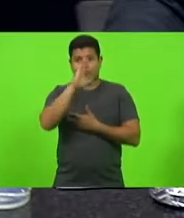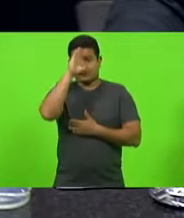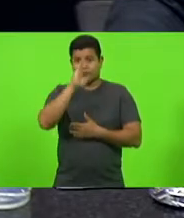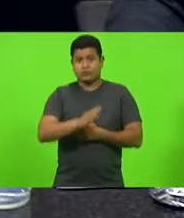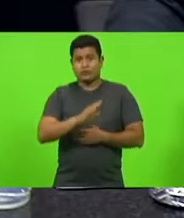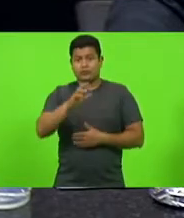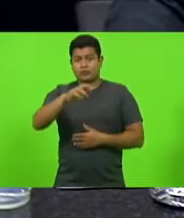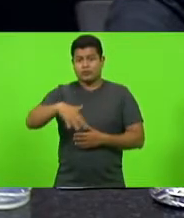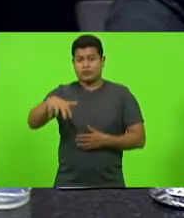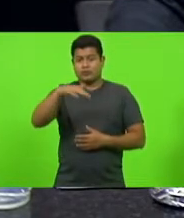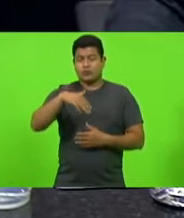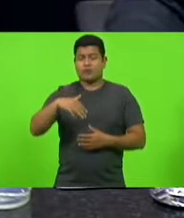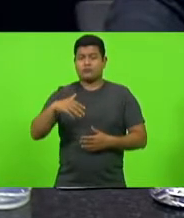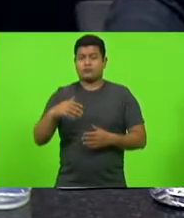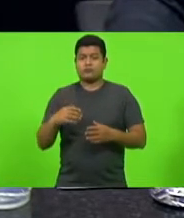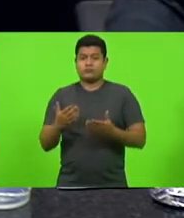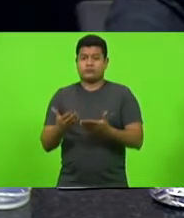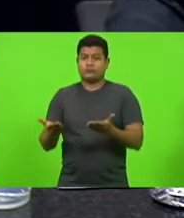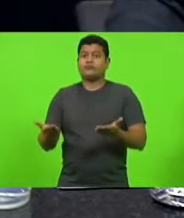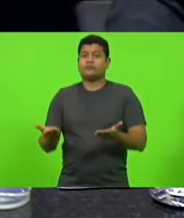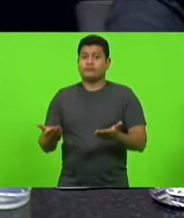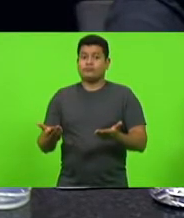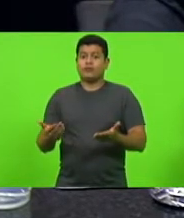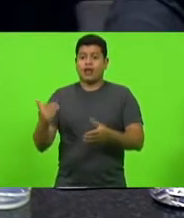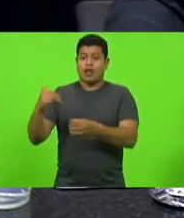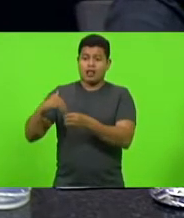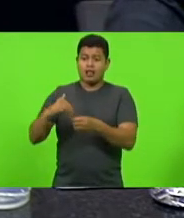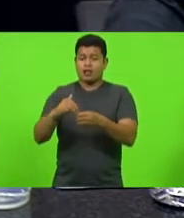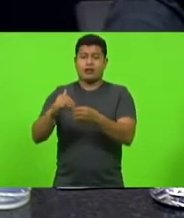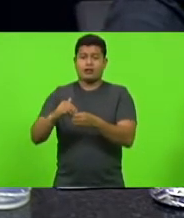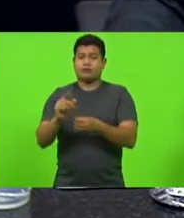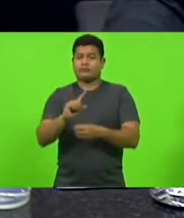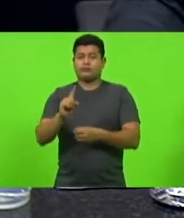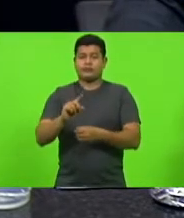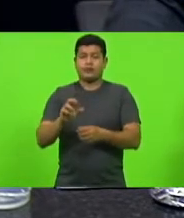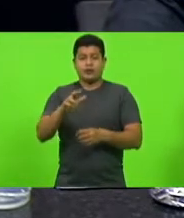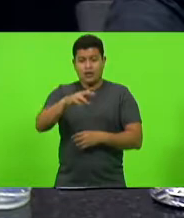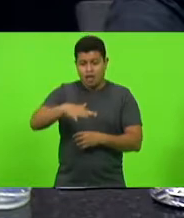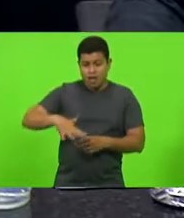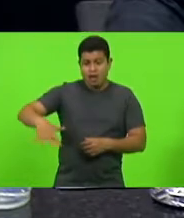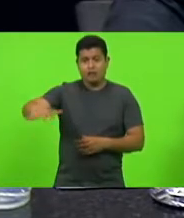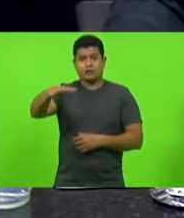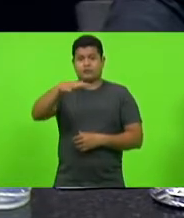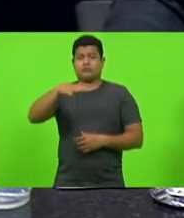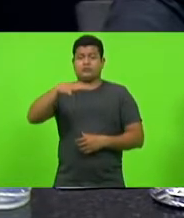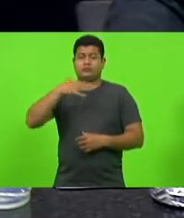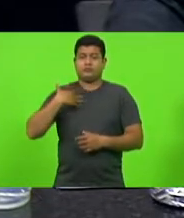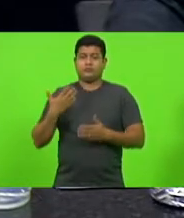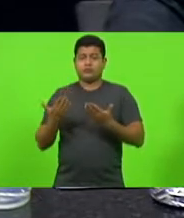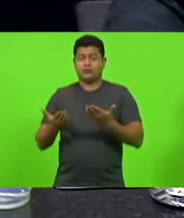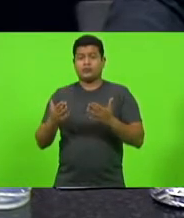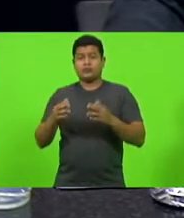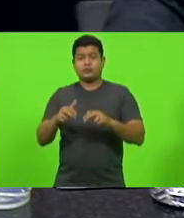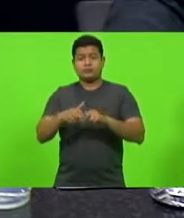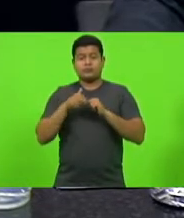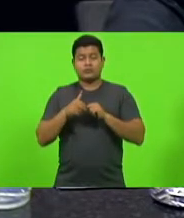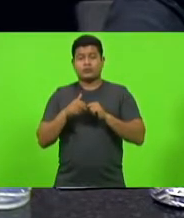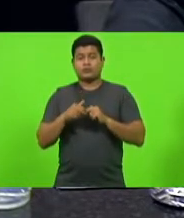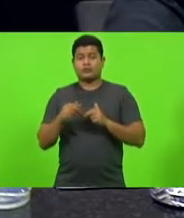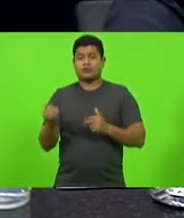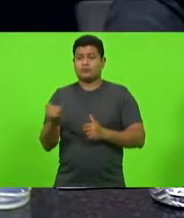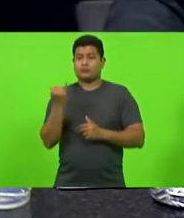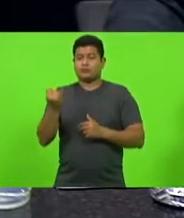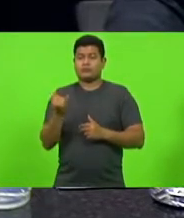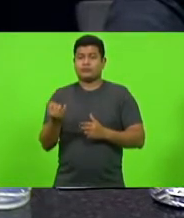regiões metropolitanas. Por isso é fundamental que regiões já criadas, como a de Blumenau, possam ser instaladas de